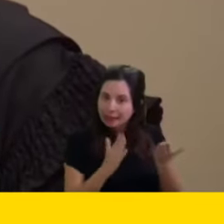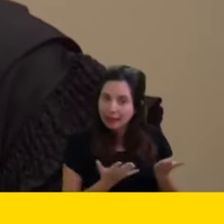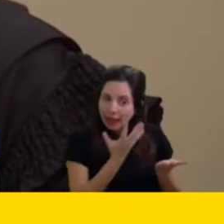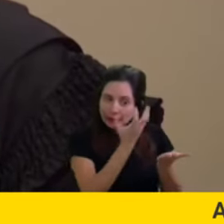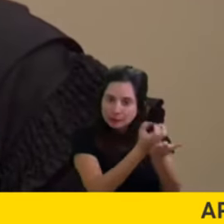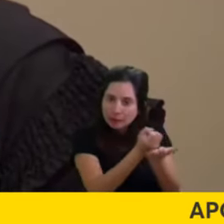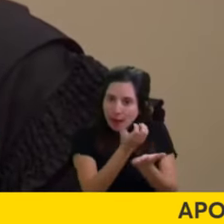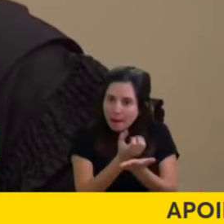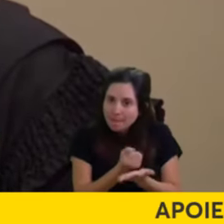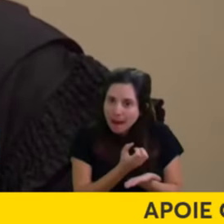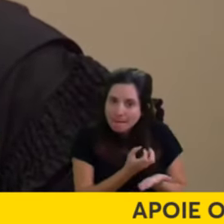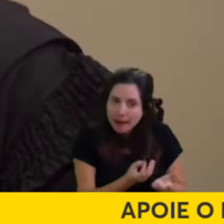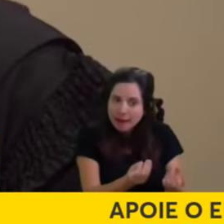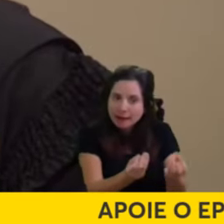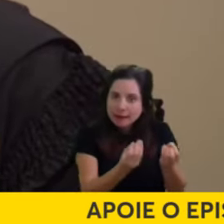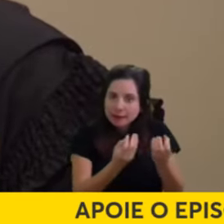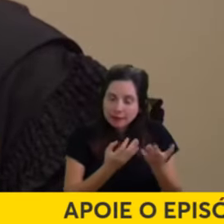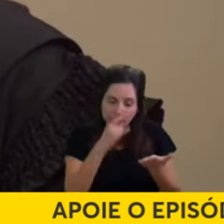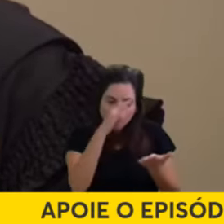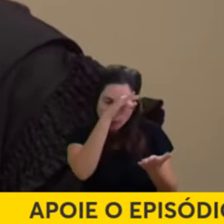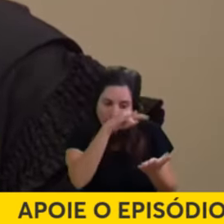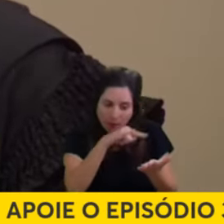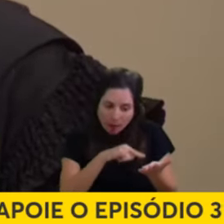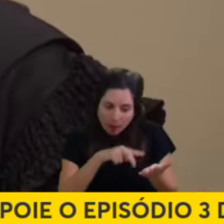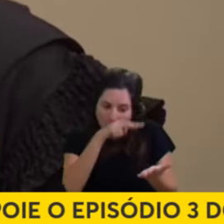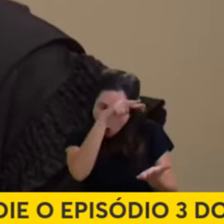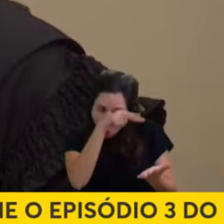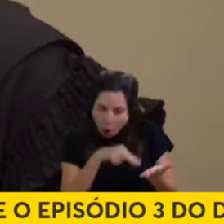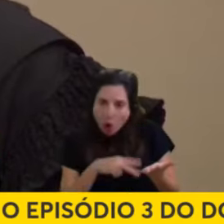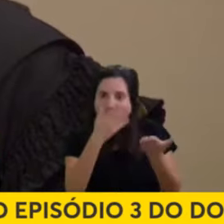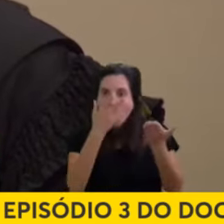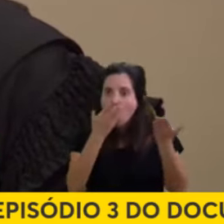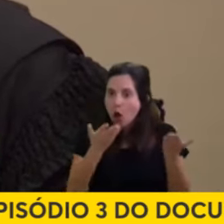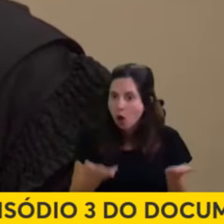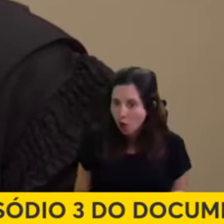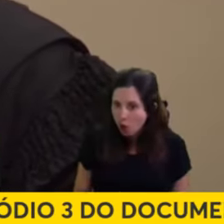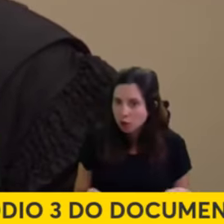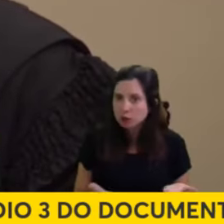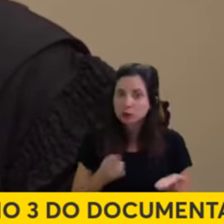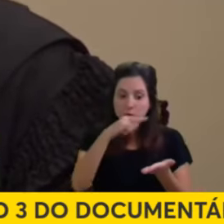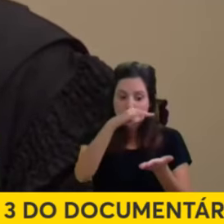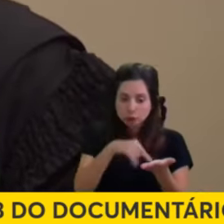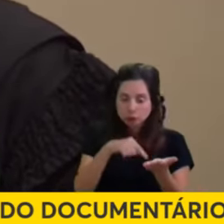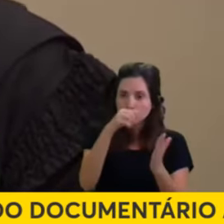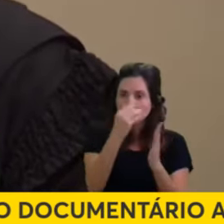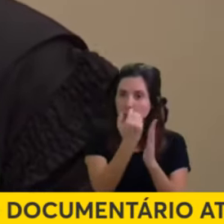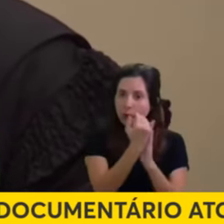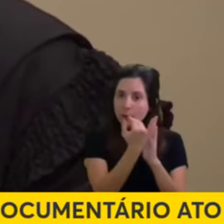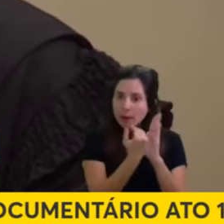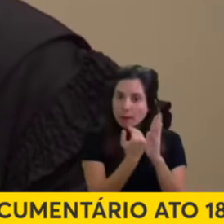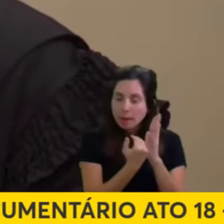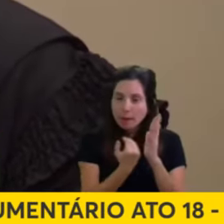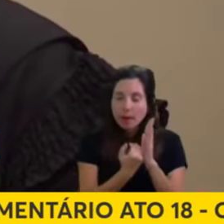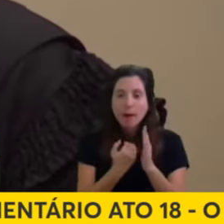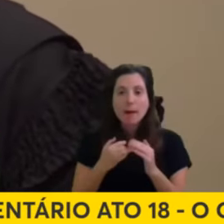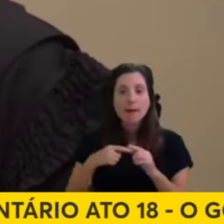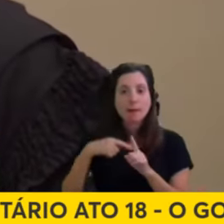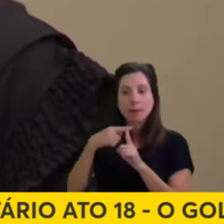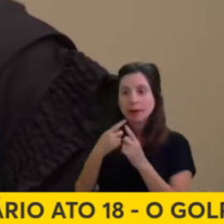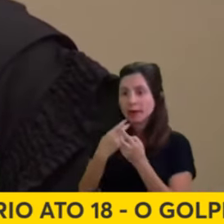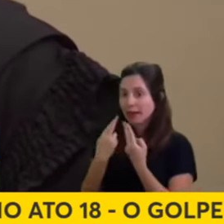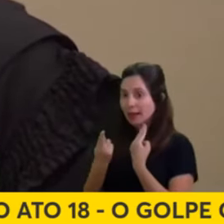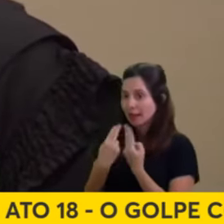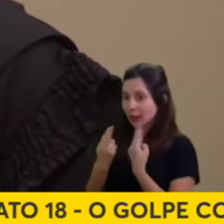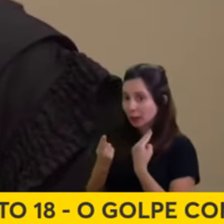trouxeram não autoriza a conclusão de que houve simulação e que pela descrição do contrato e pelos relatórios de serviço apresentados houve